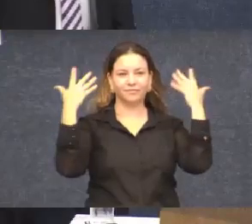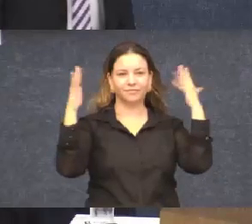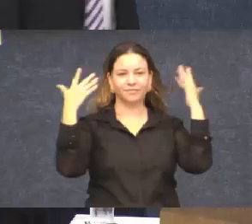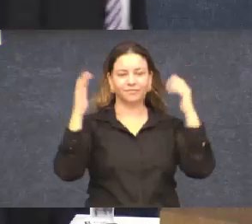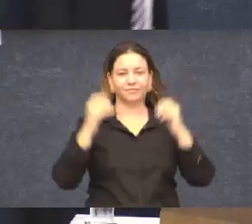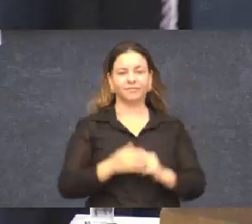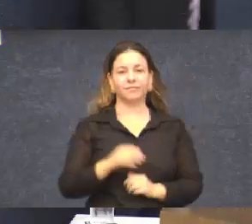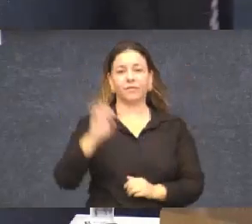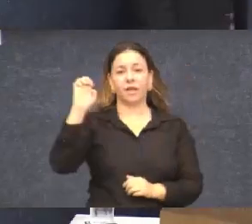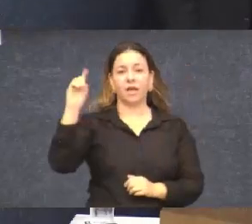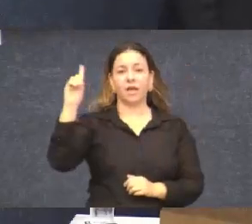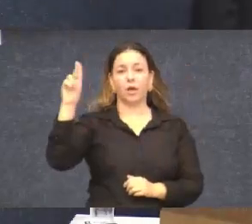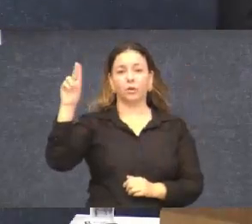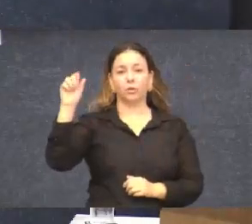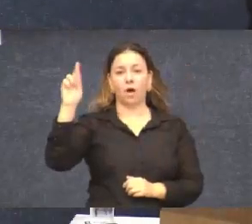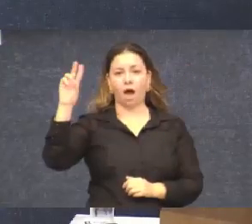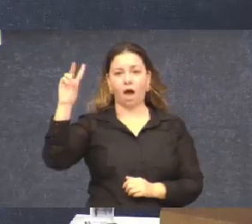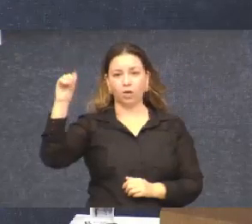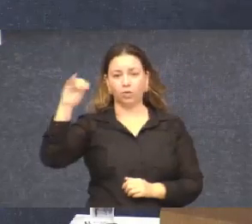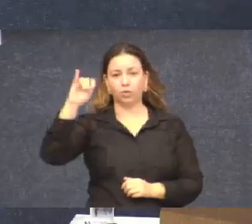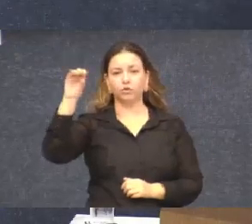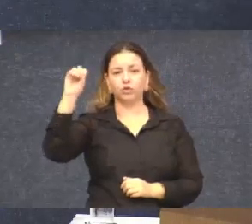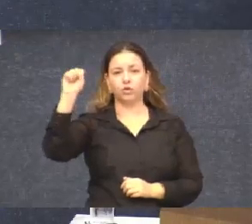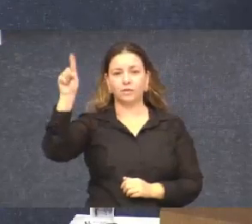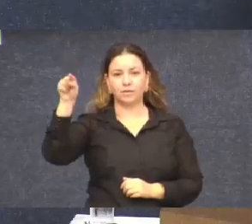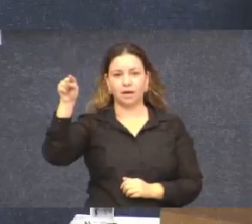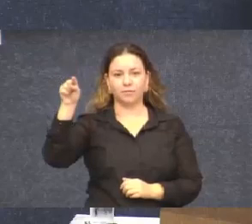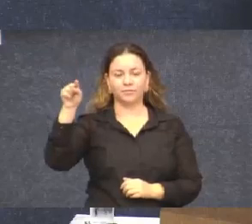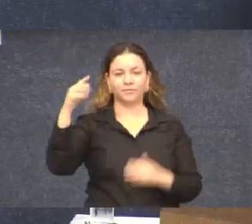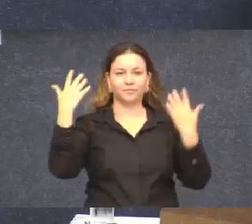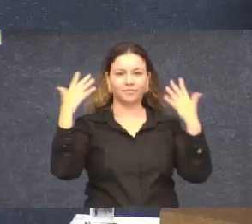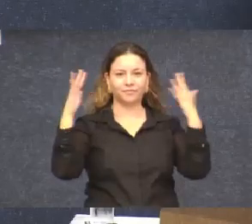viver. Eduardo José de Souza. Saber